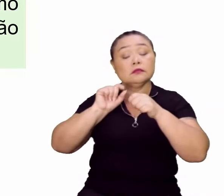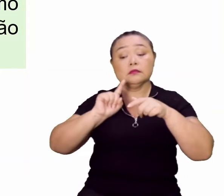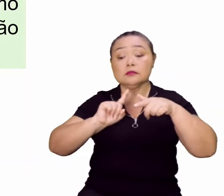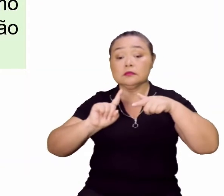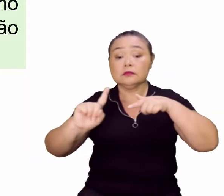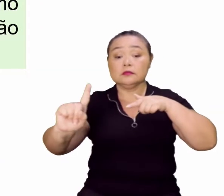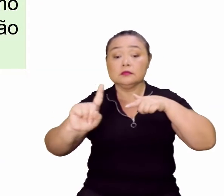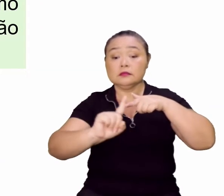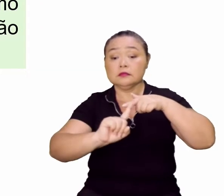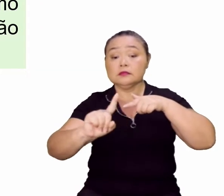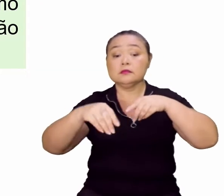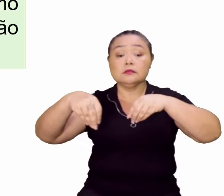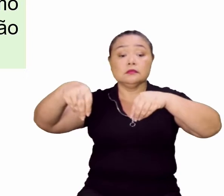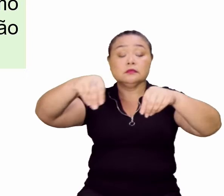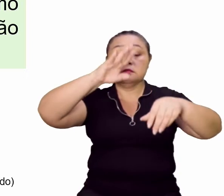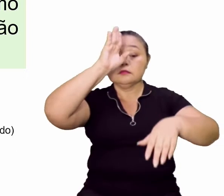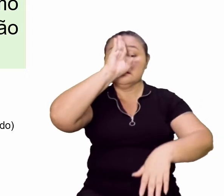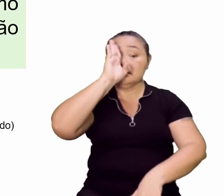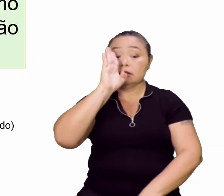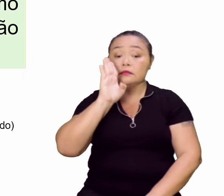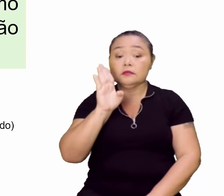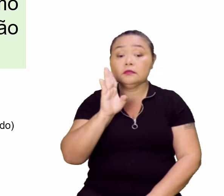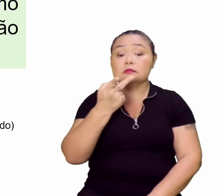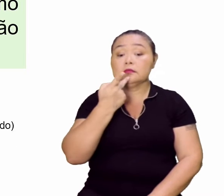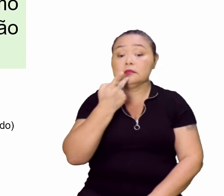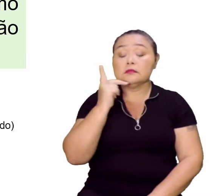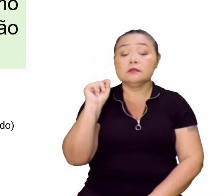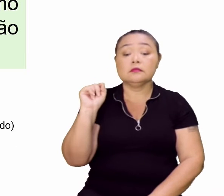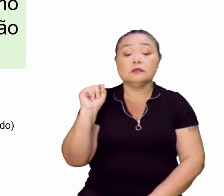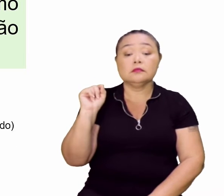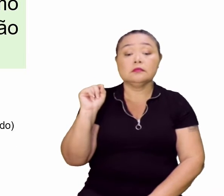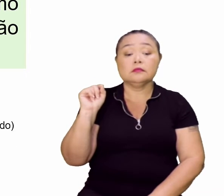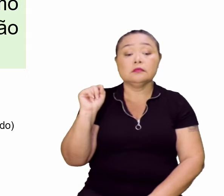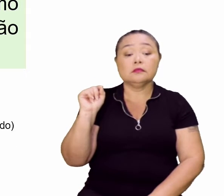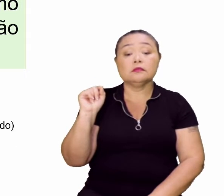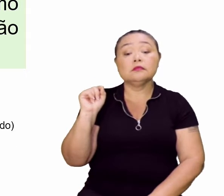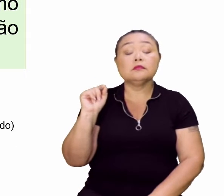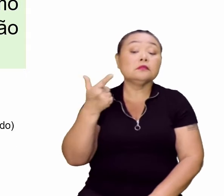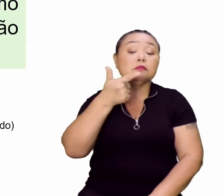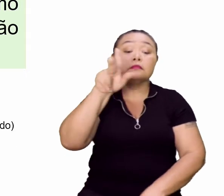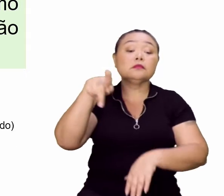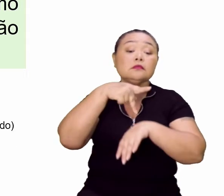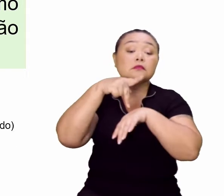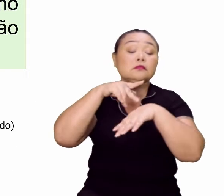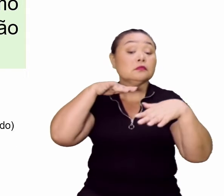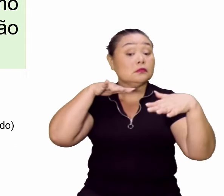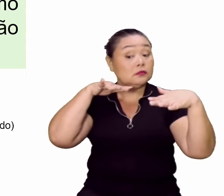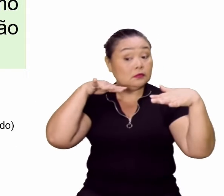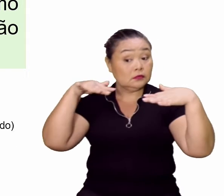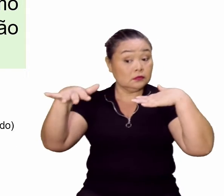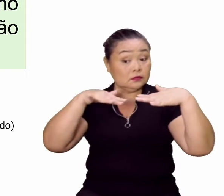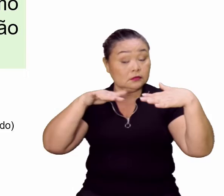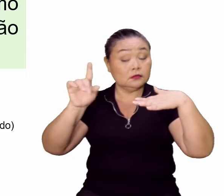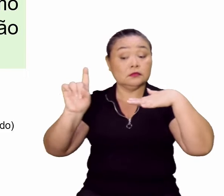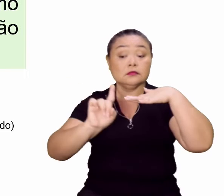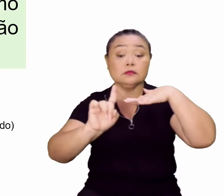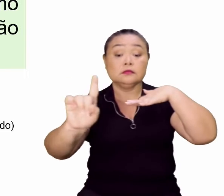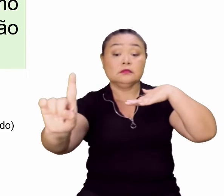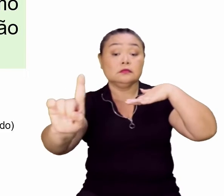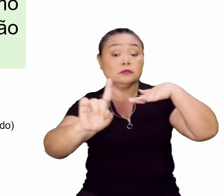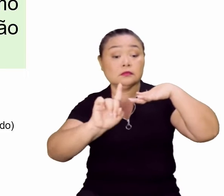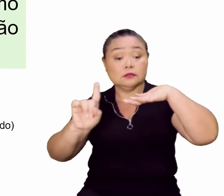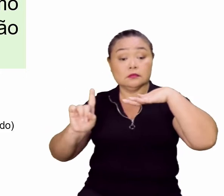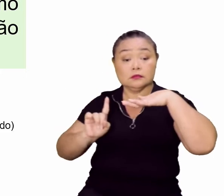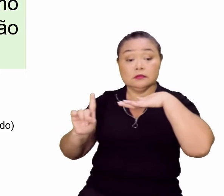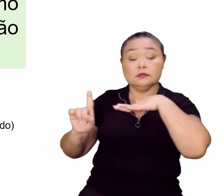migratórios na região do território brasileiro, nós falamos o seguinte: ao contrário de outros países, os movimentos migratórios não se